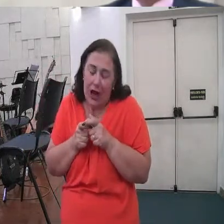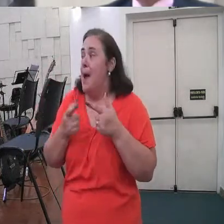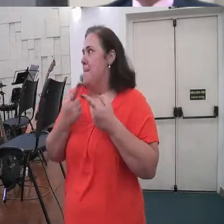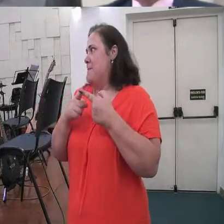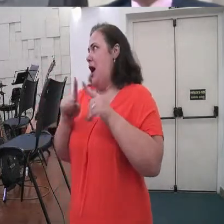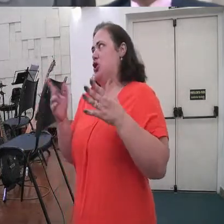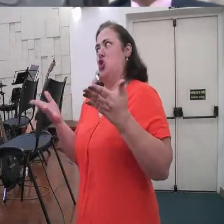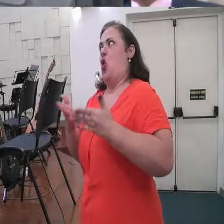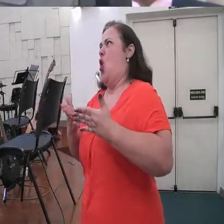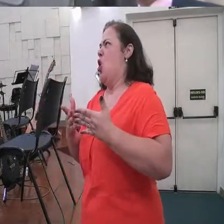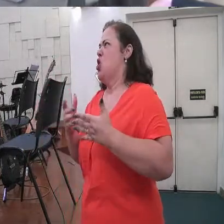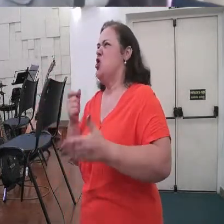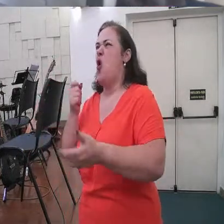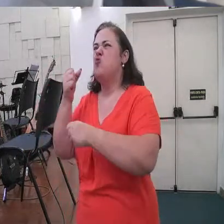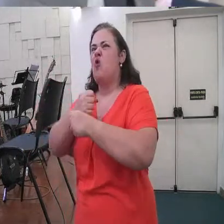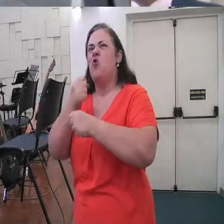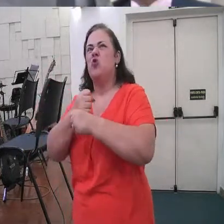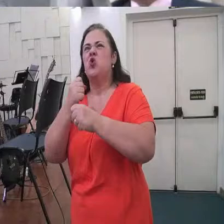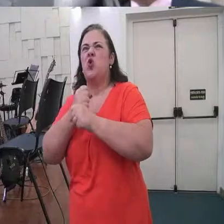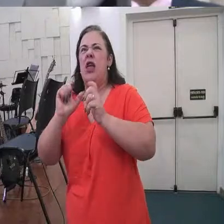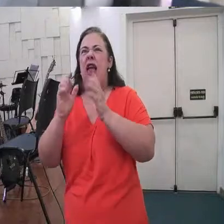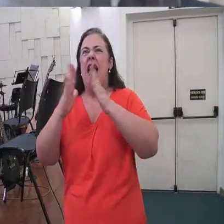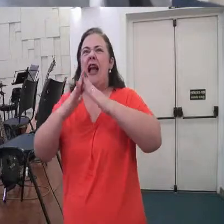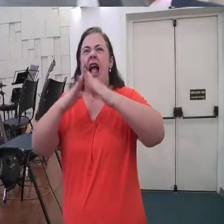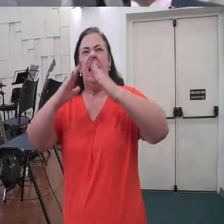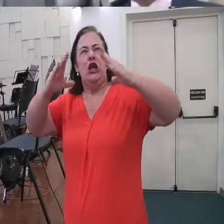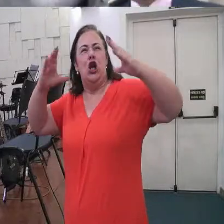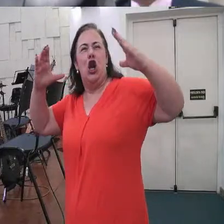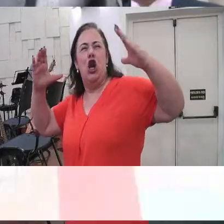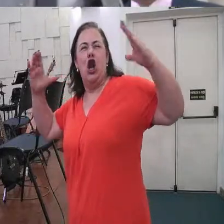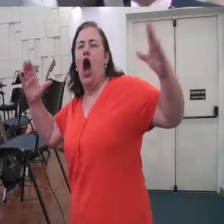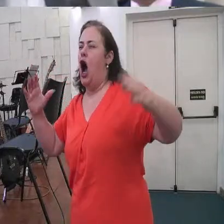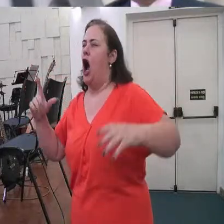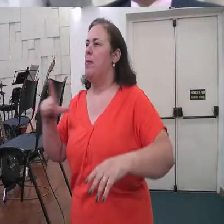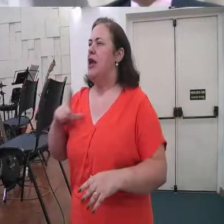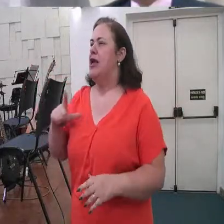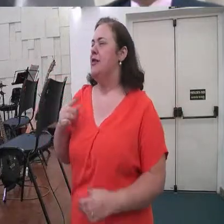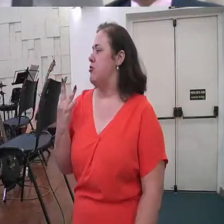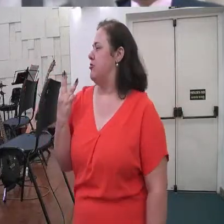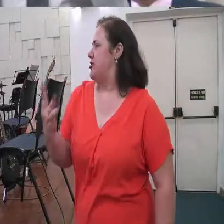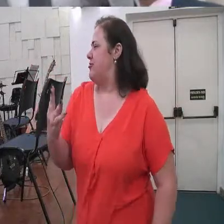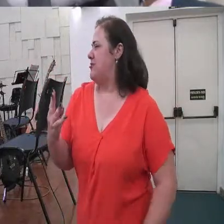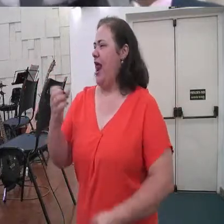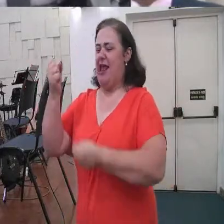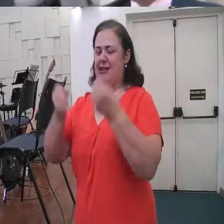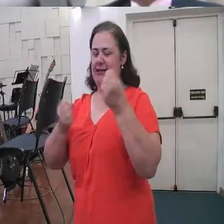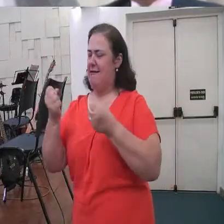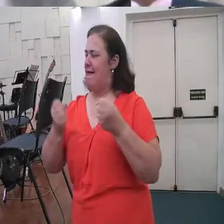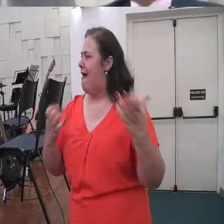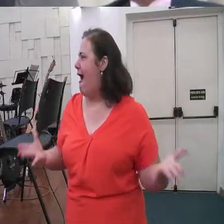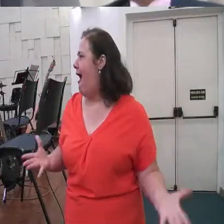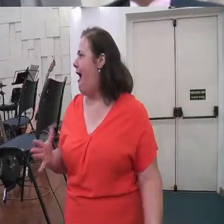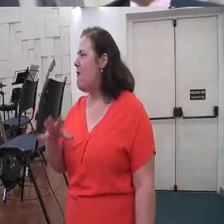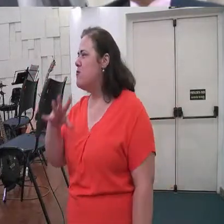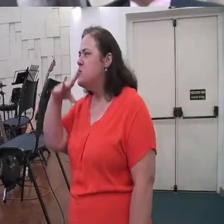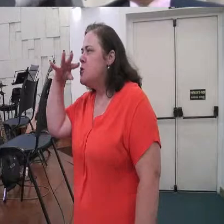Deus. E aí chegou mais outro, sempre quantificando,